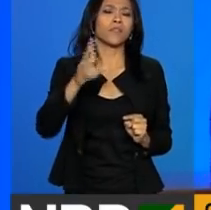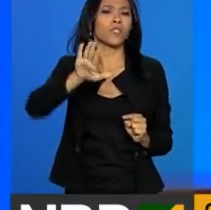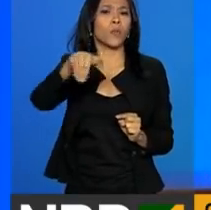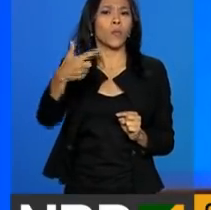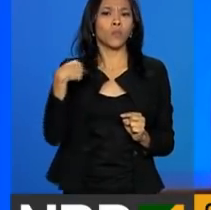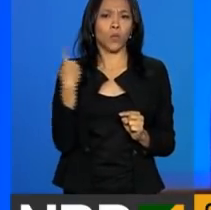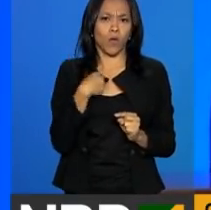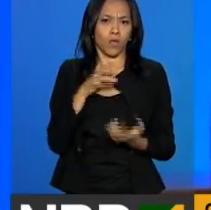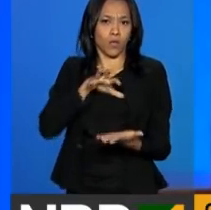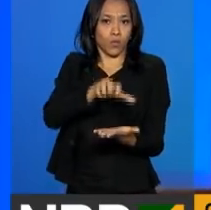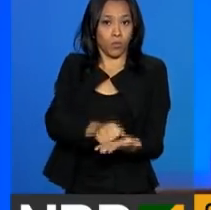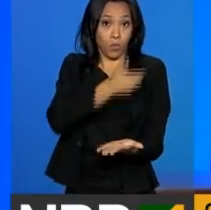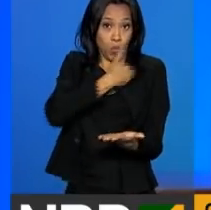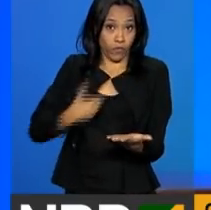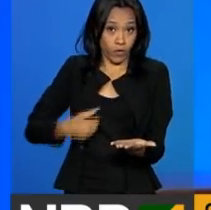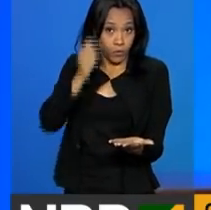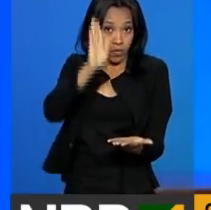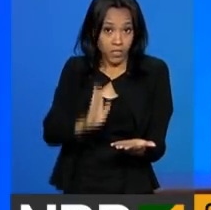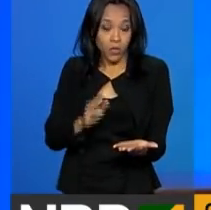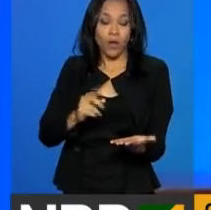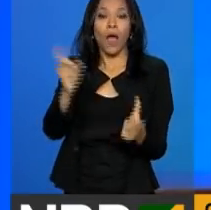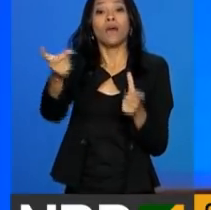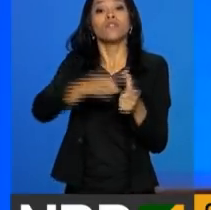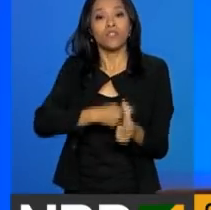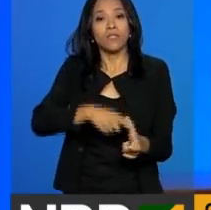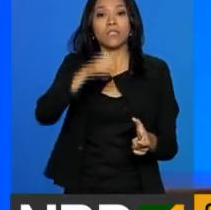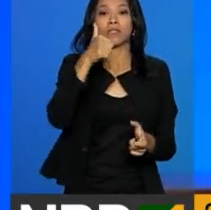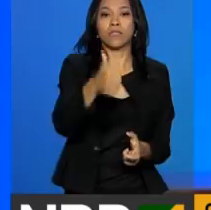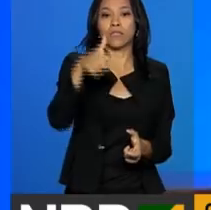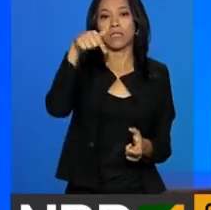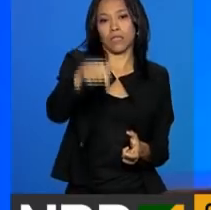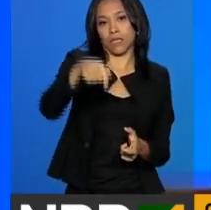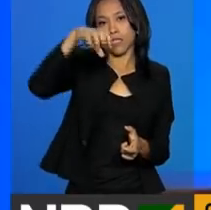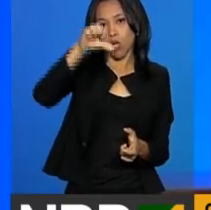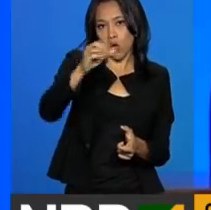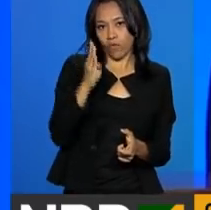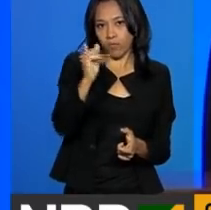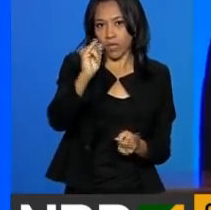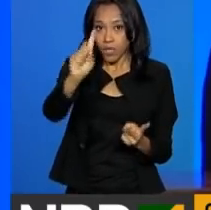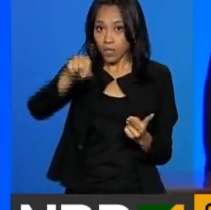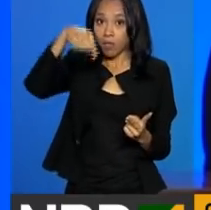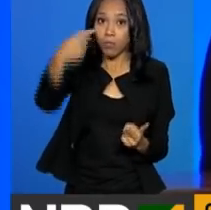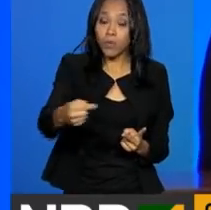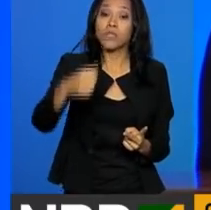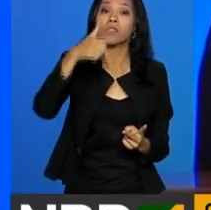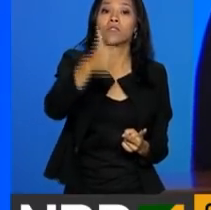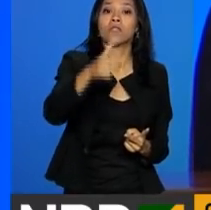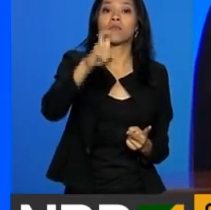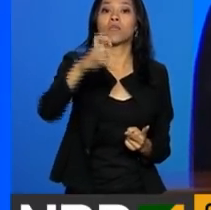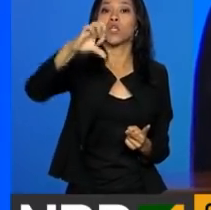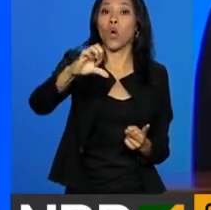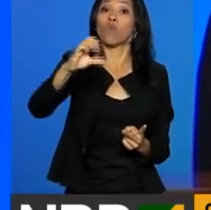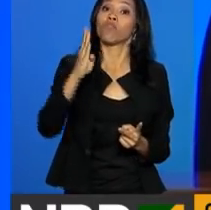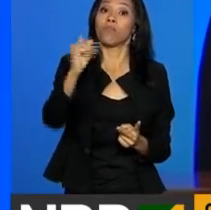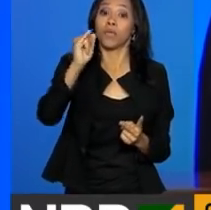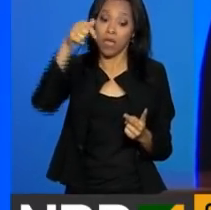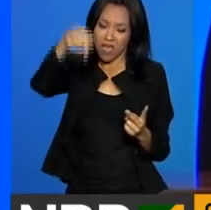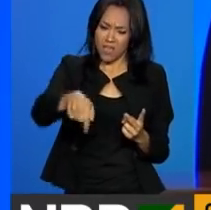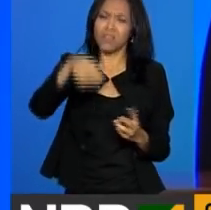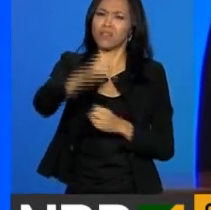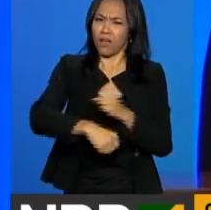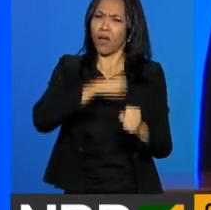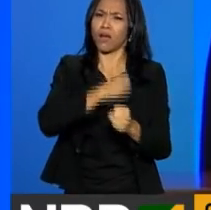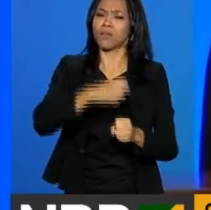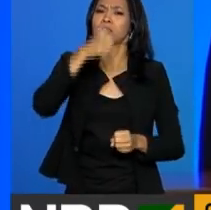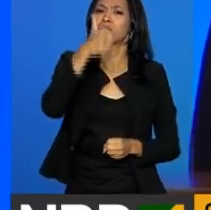governo no primeiro momento déficit era de 179 bilhões no ano seguinte 159 bilhões neste ano deverá ser de